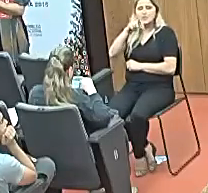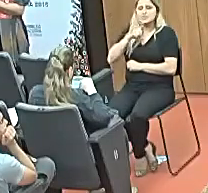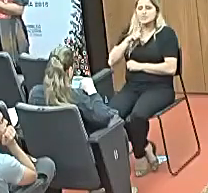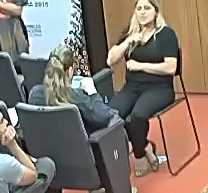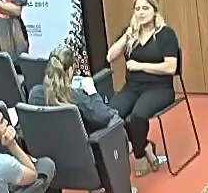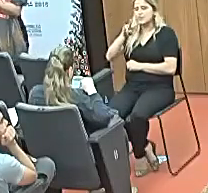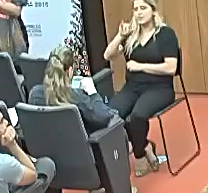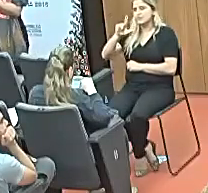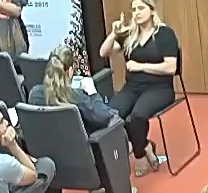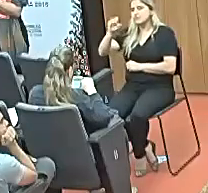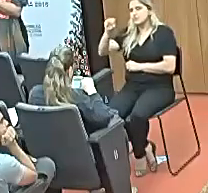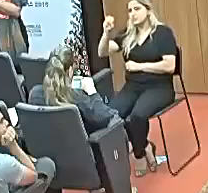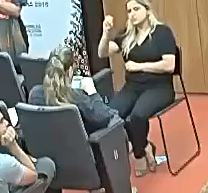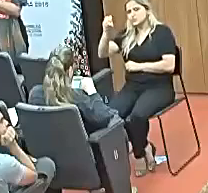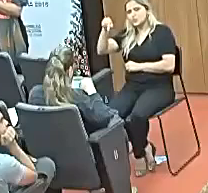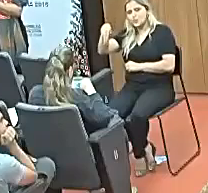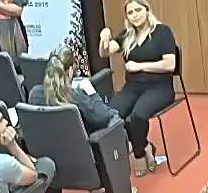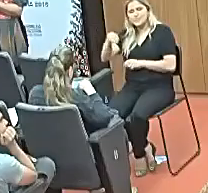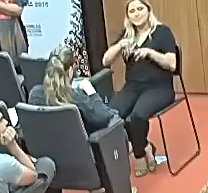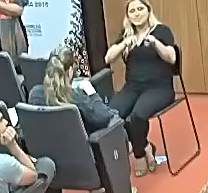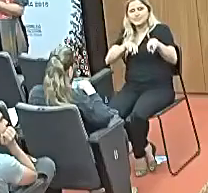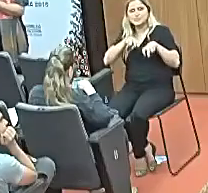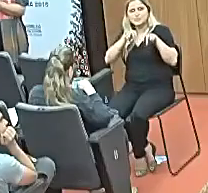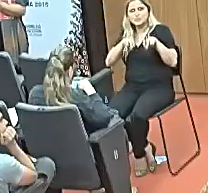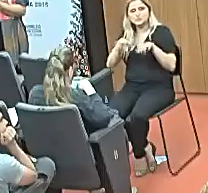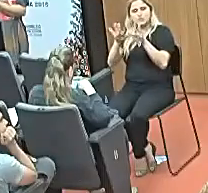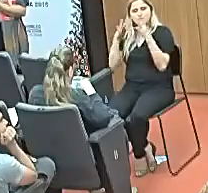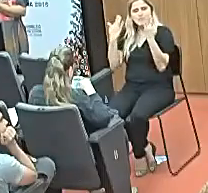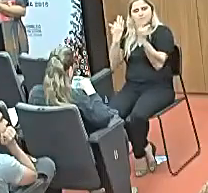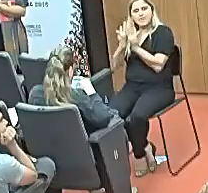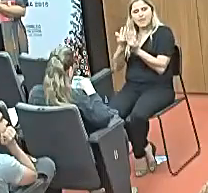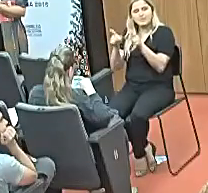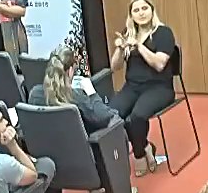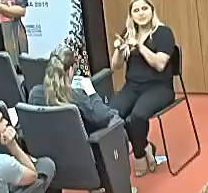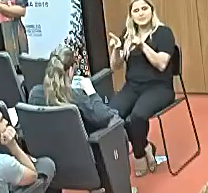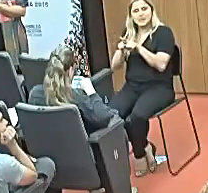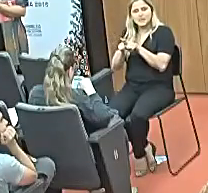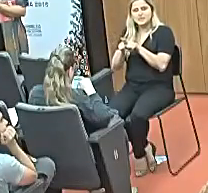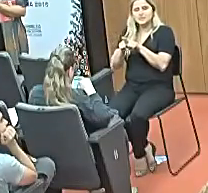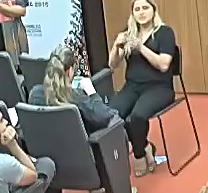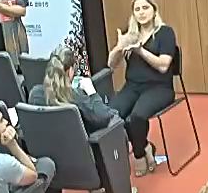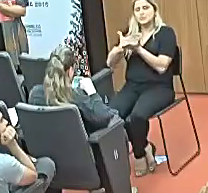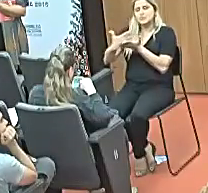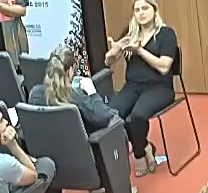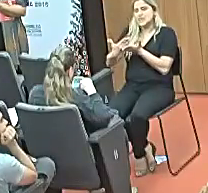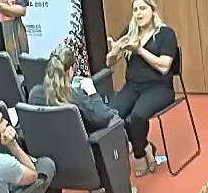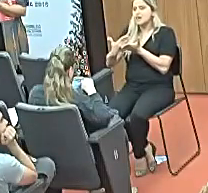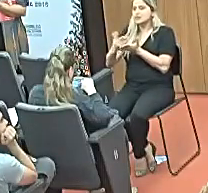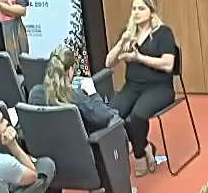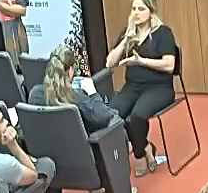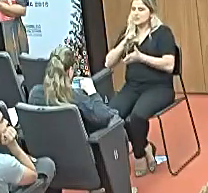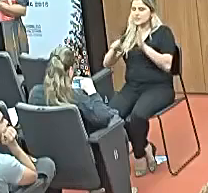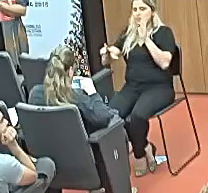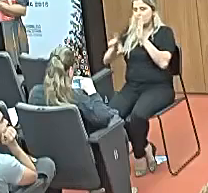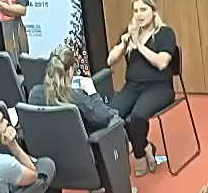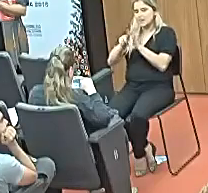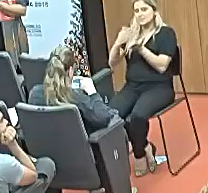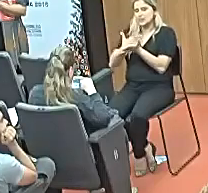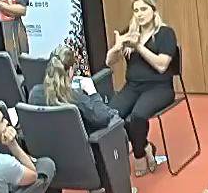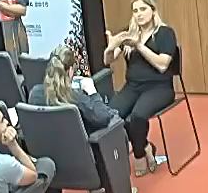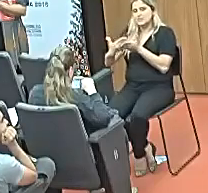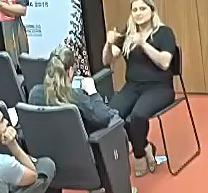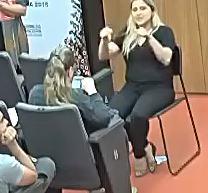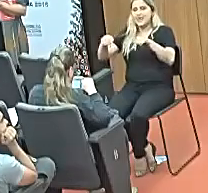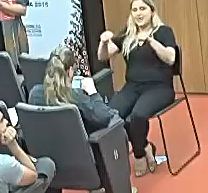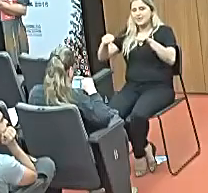área de agricultura familiar e viu muitas coisas também foram incorporadas nas legislações a partir daqui